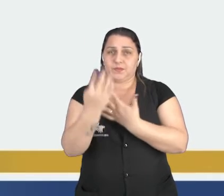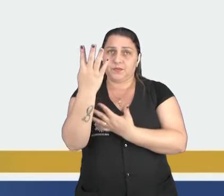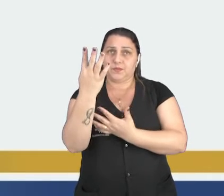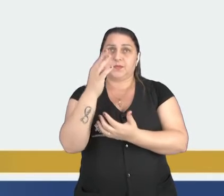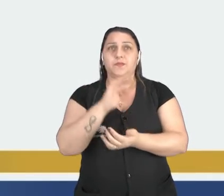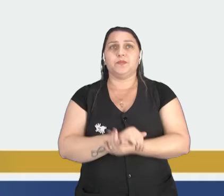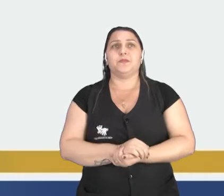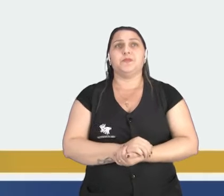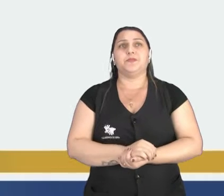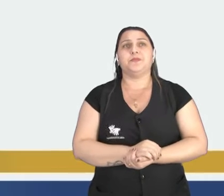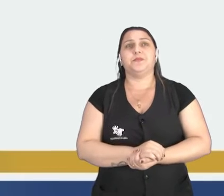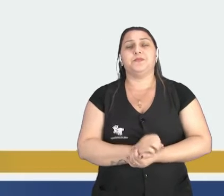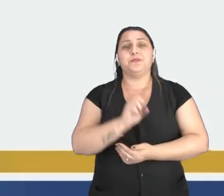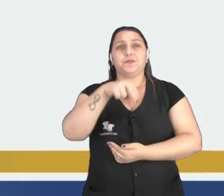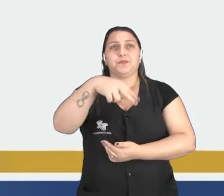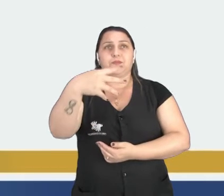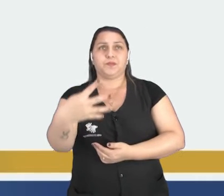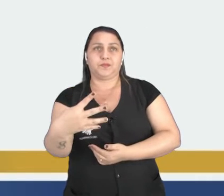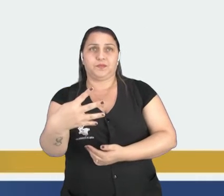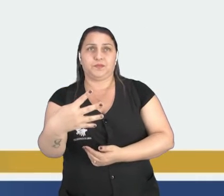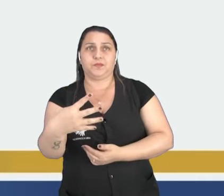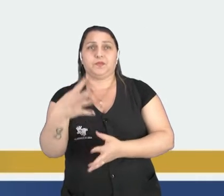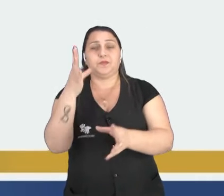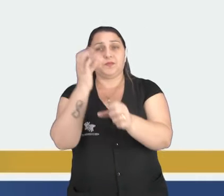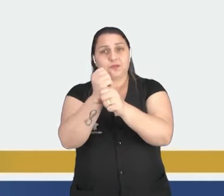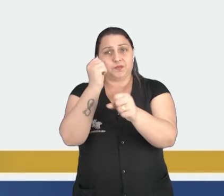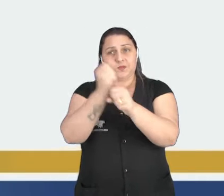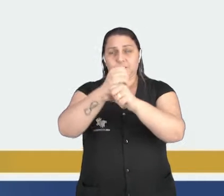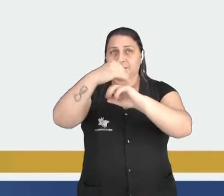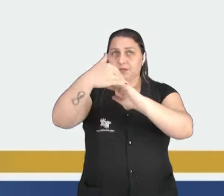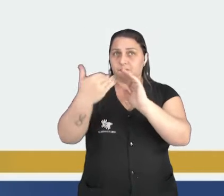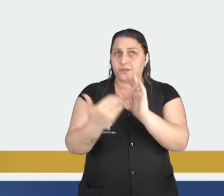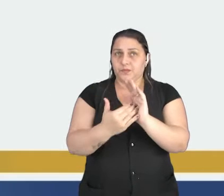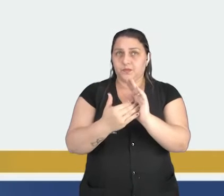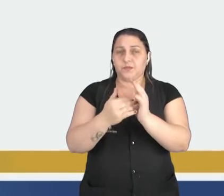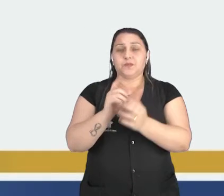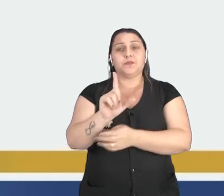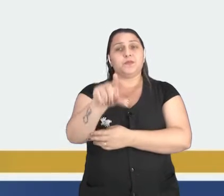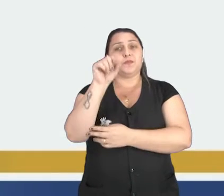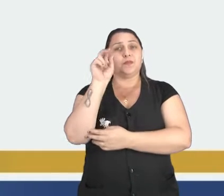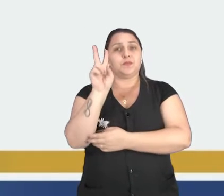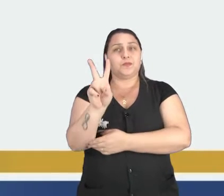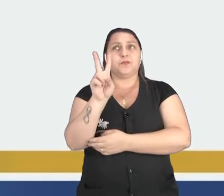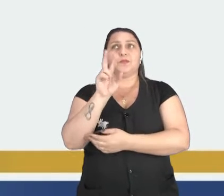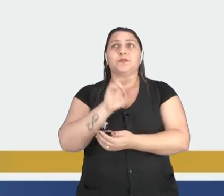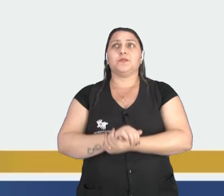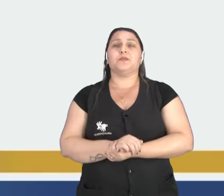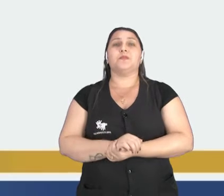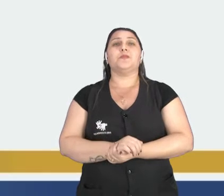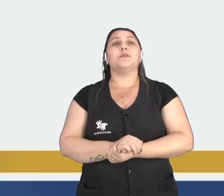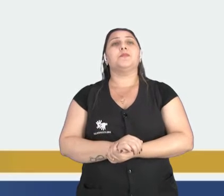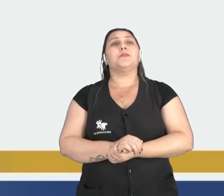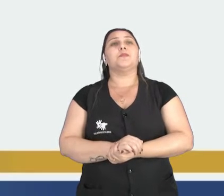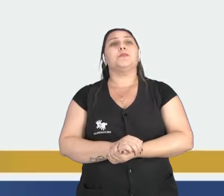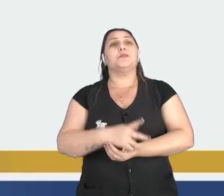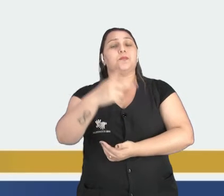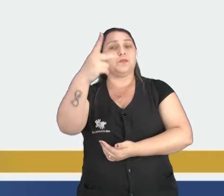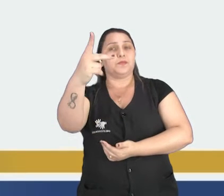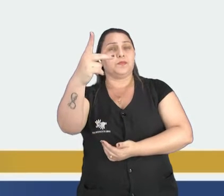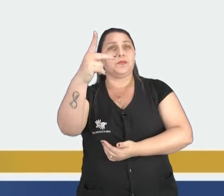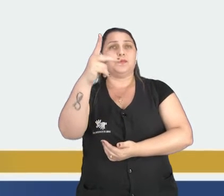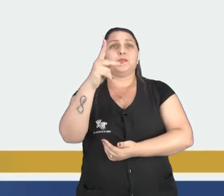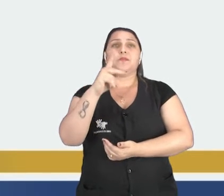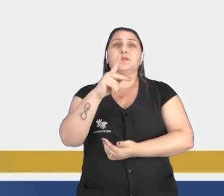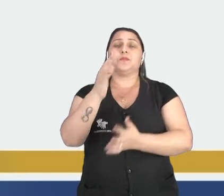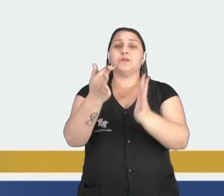Então, n é 4, que é o total de elementos. Eu vou escolher 2, que vai ser o meu P.